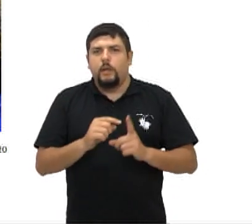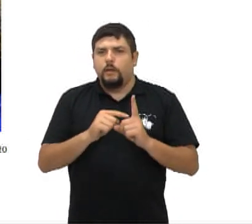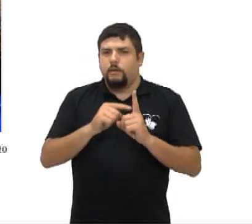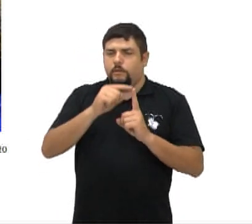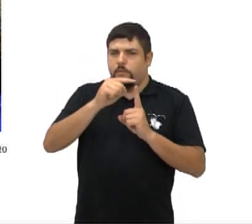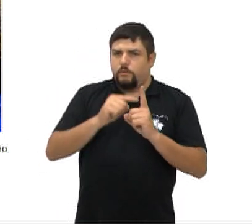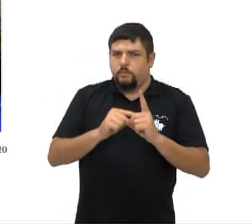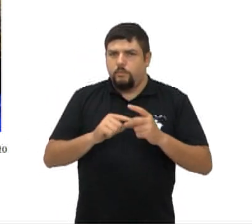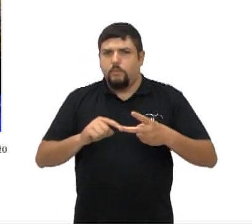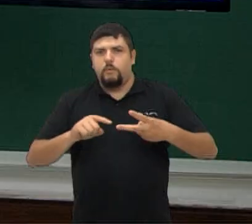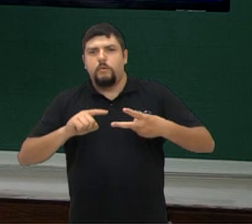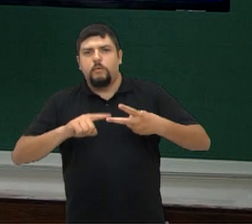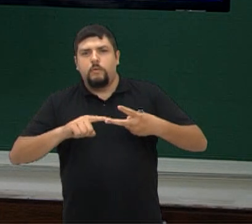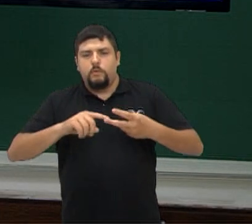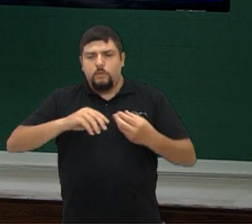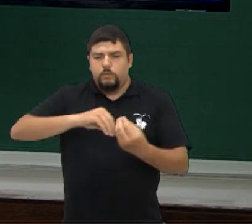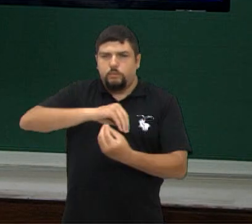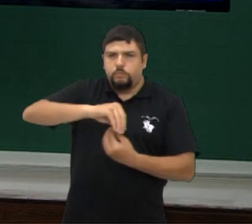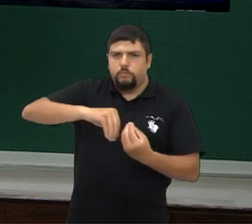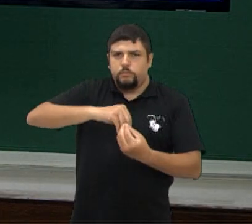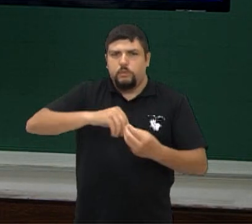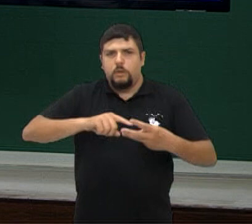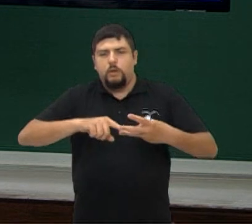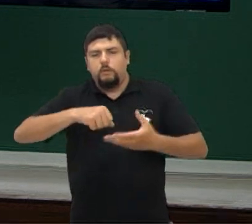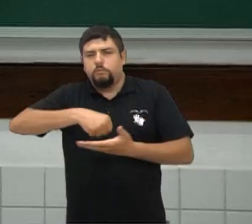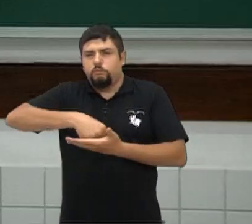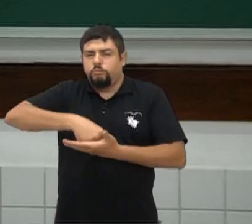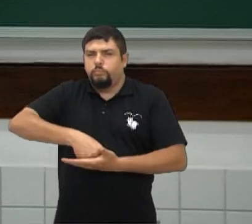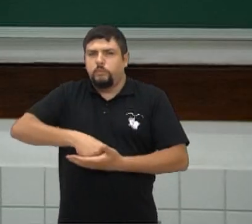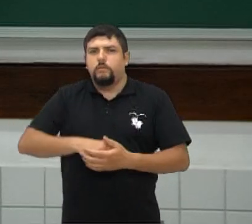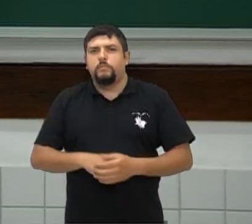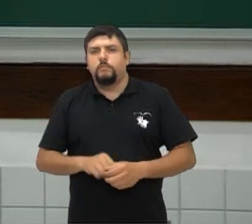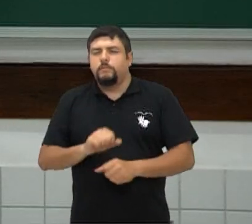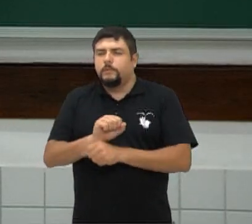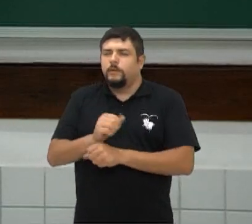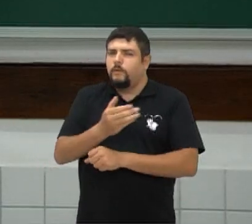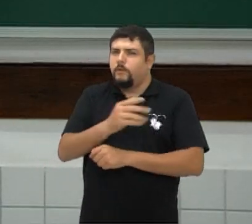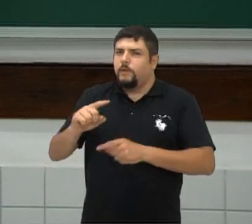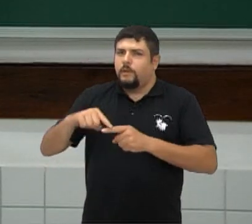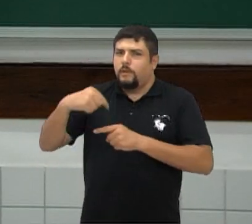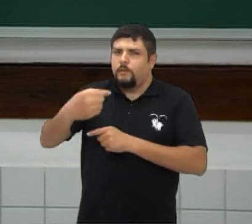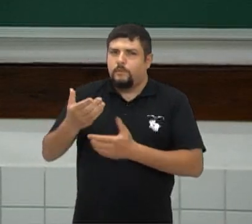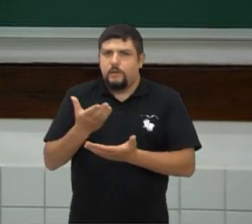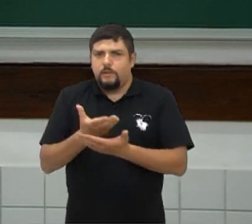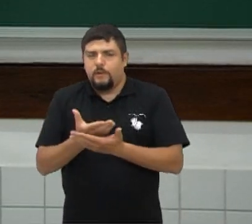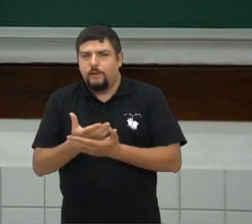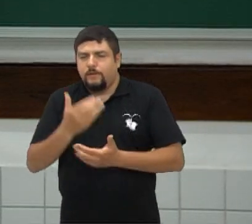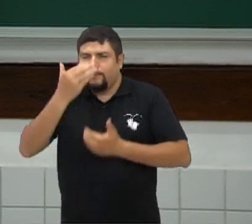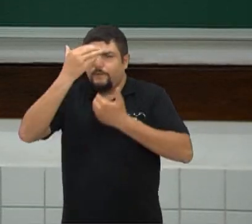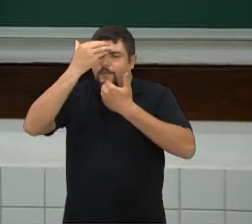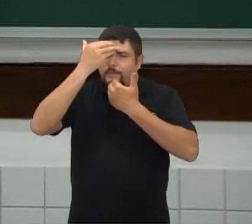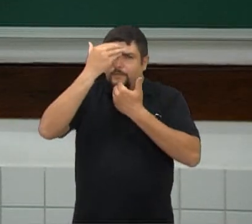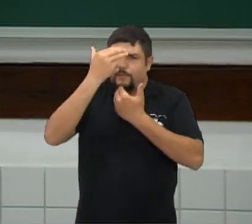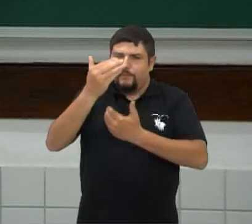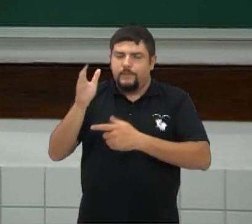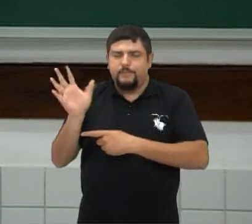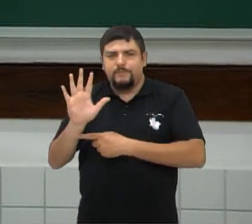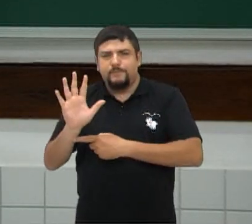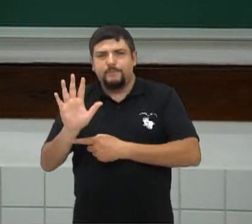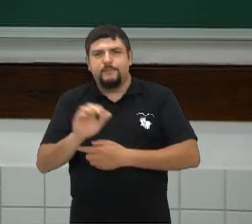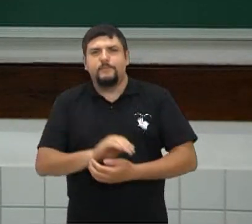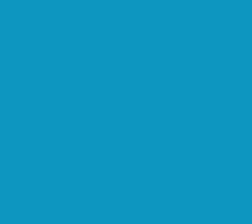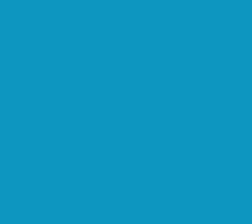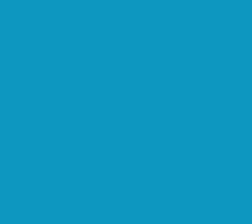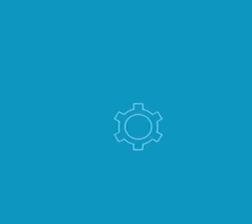temperatura, a concentração e a pressão. Espero vocês na nossa próxima aula. Muito obrigada e até lá!